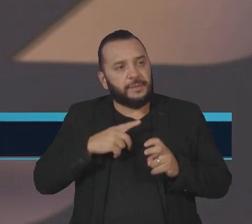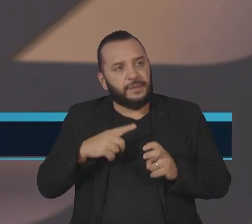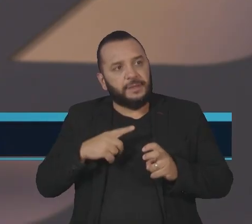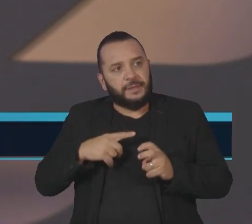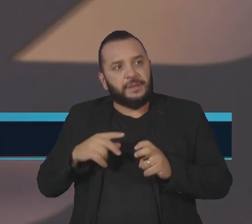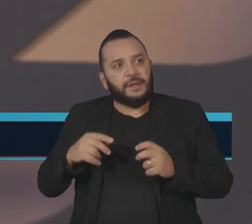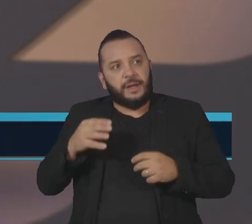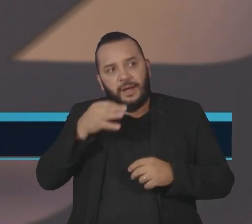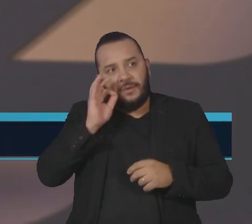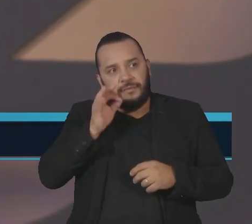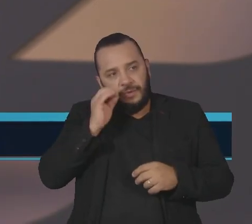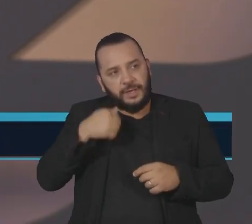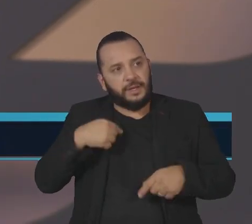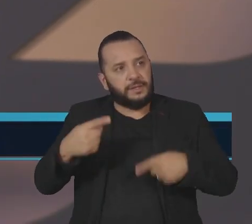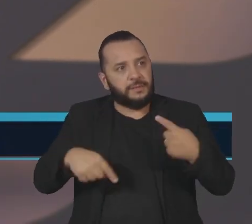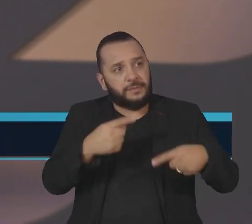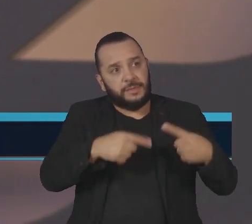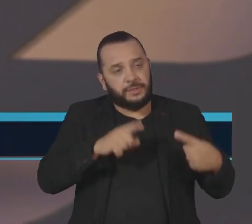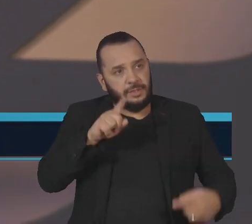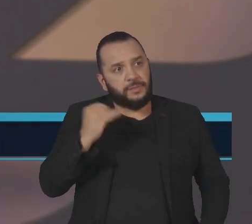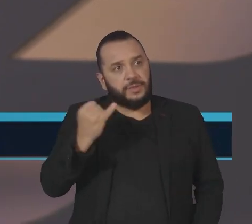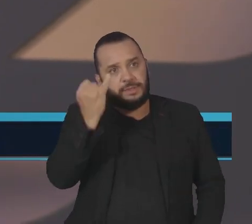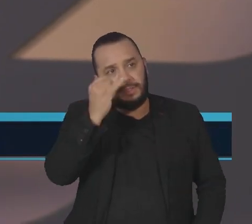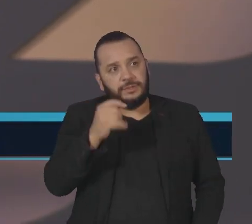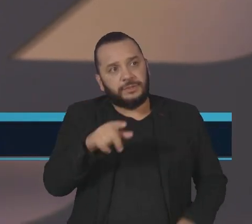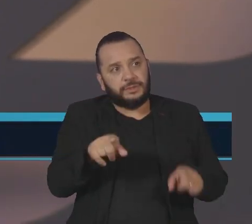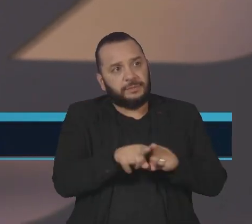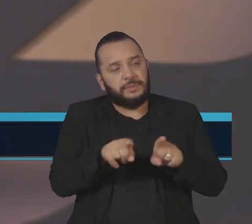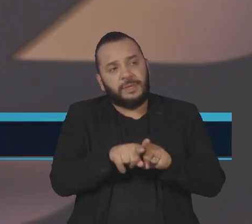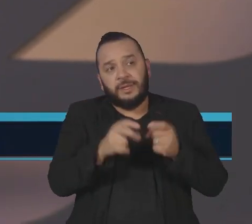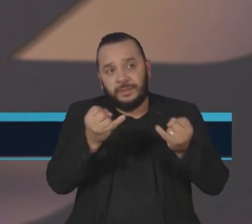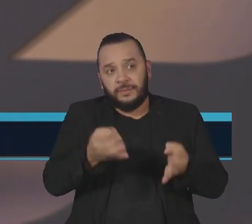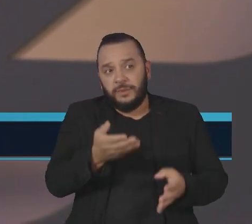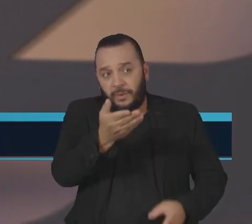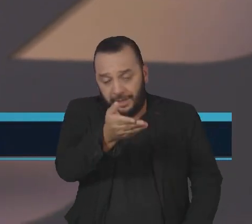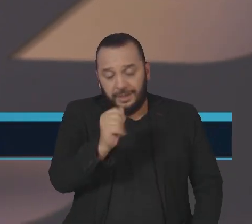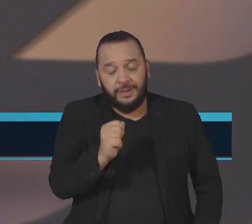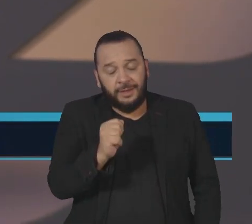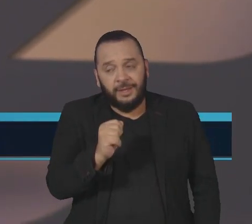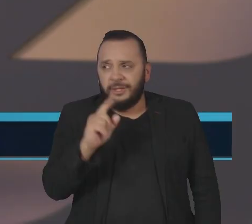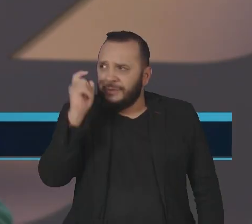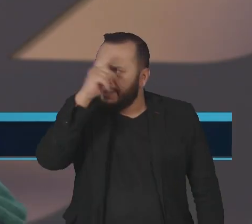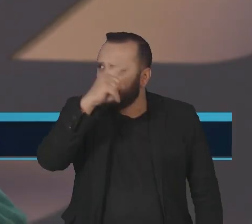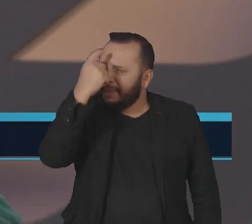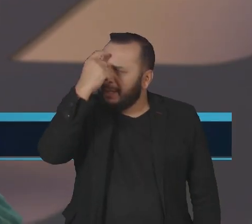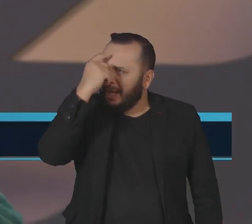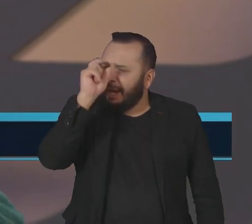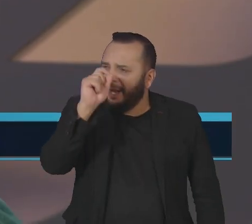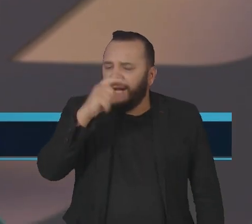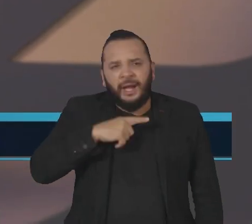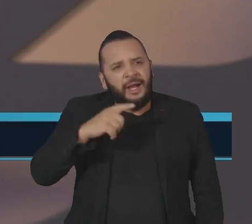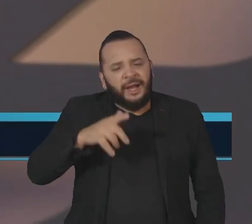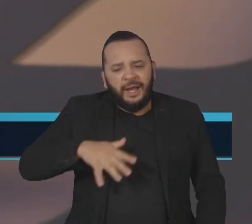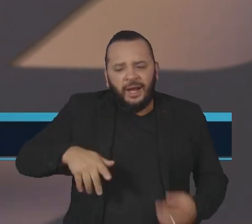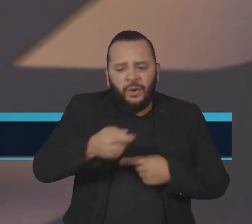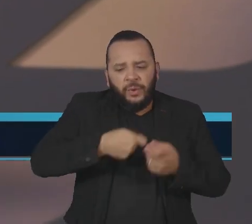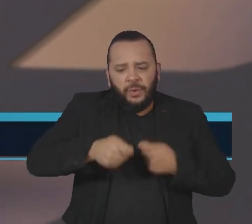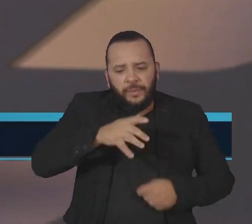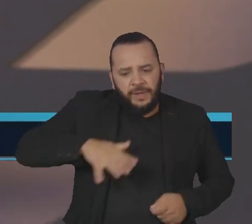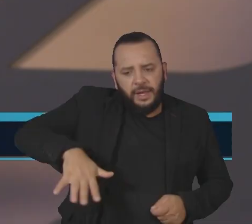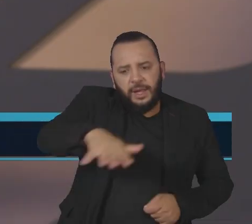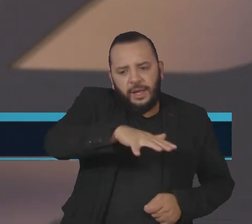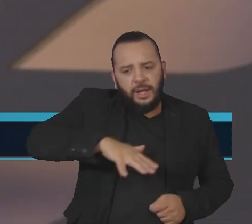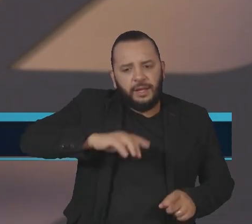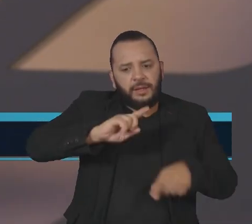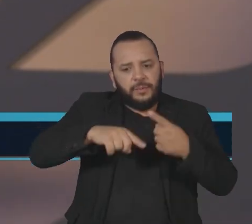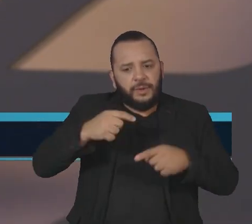feito. Como ele mesmo disse aqui, né, acho que é difícil pensar que dá para você pensar o cenário de economia para depois a política decidir,